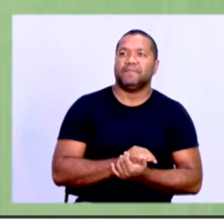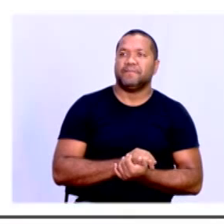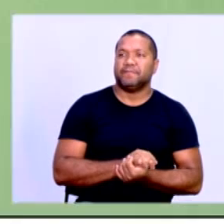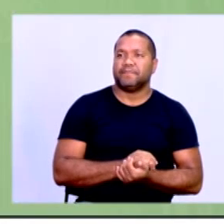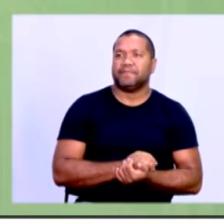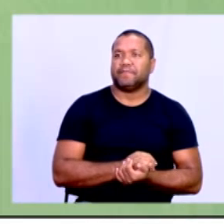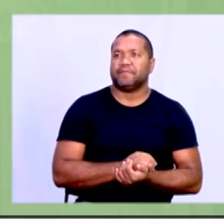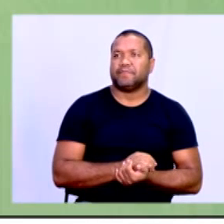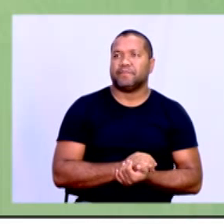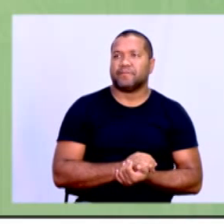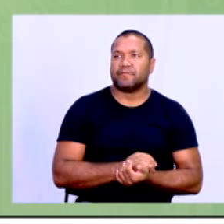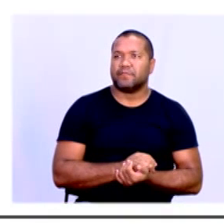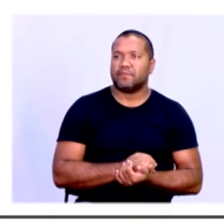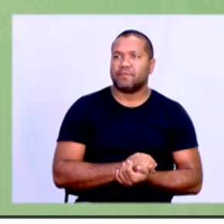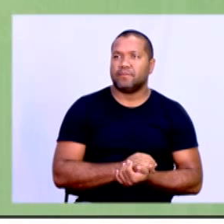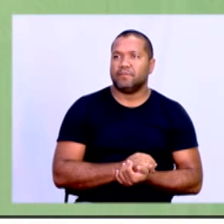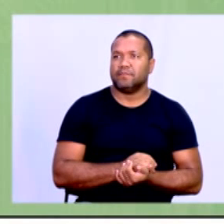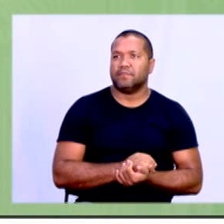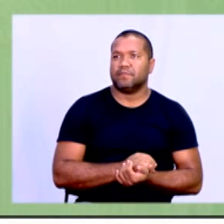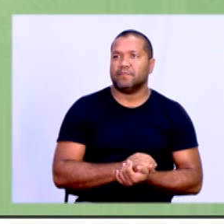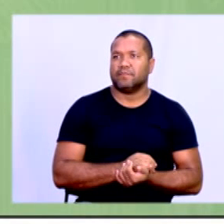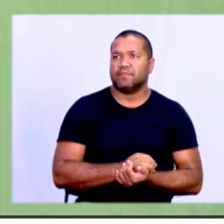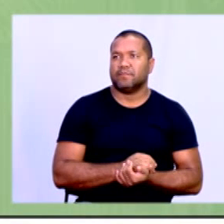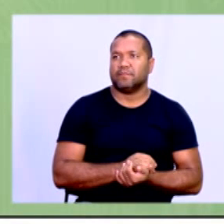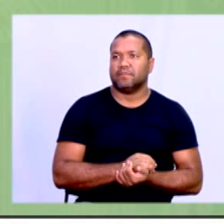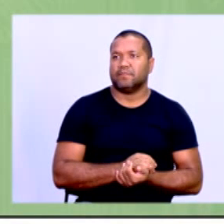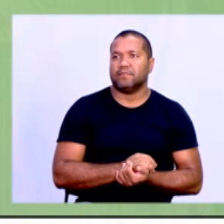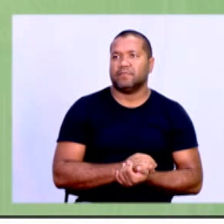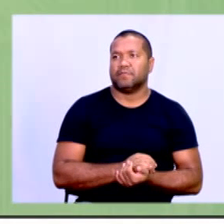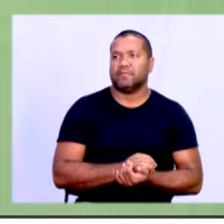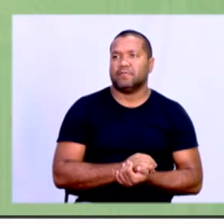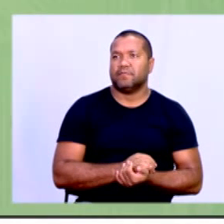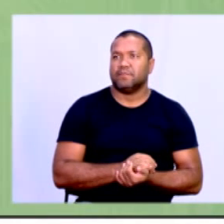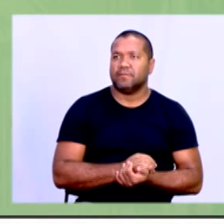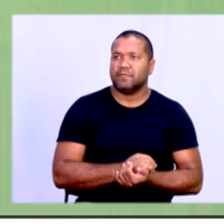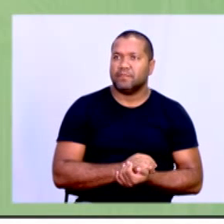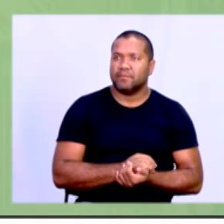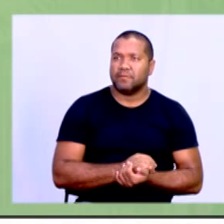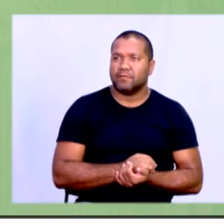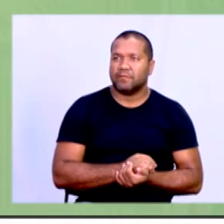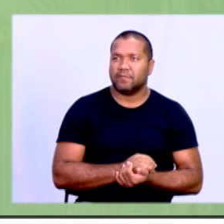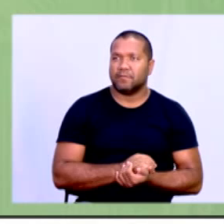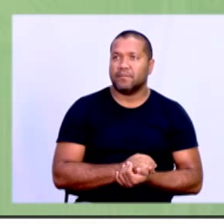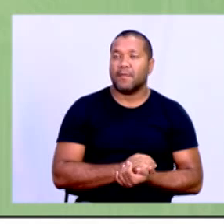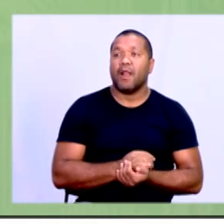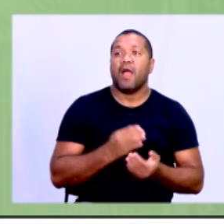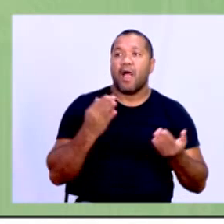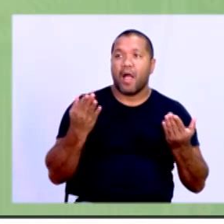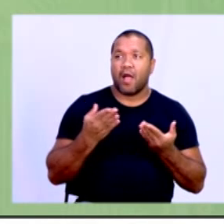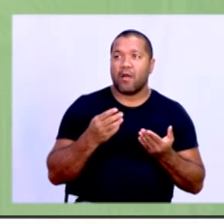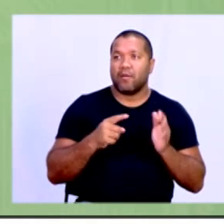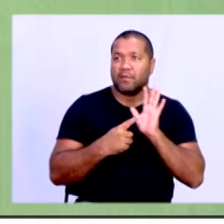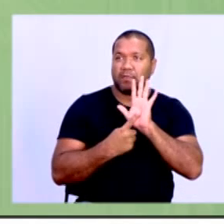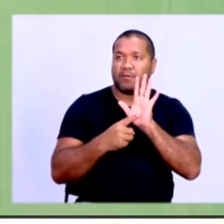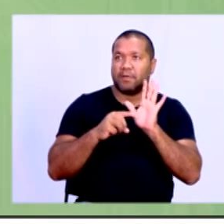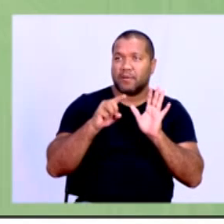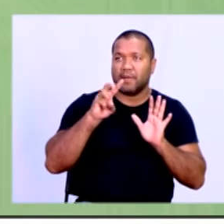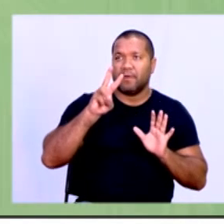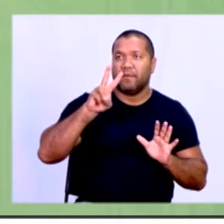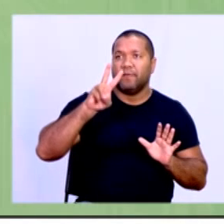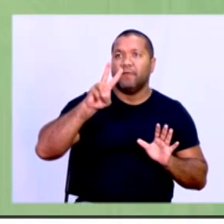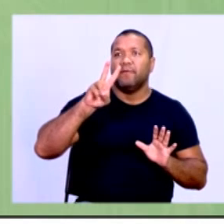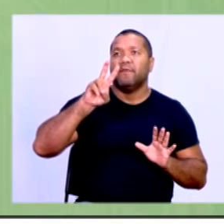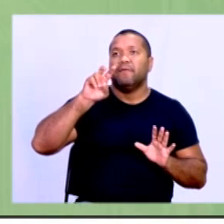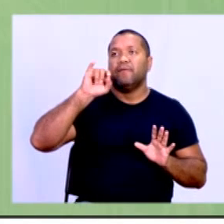Vou passar o Blade aqui rapidinho, porque no retorno... E aí eu estou mostrando a view, ó. Quando a gente